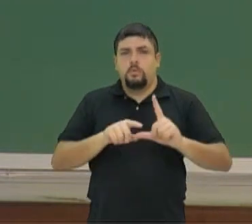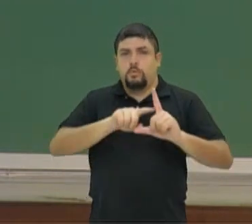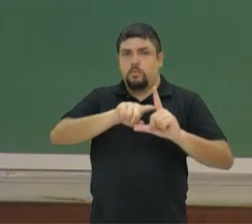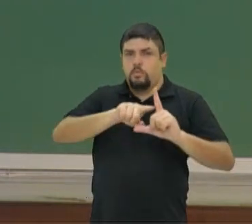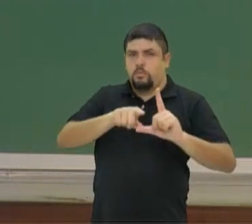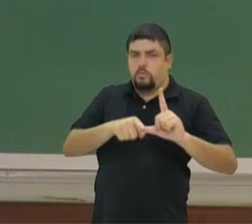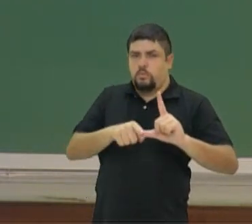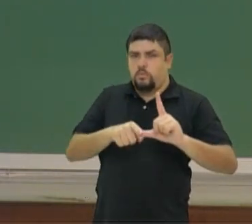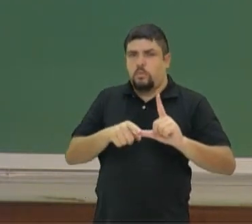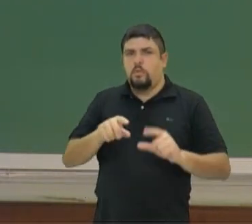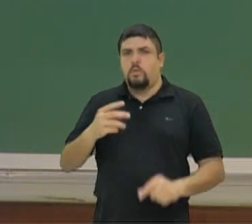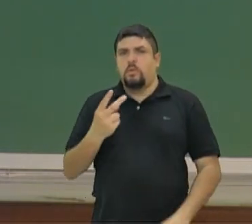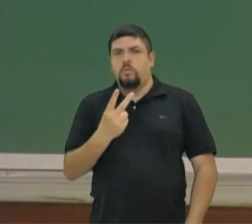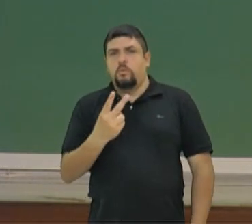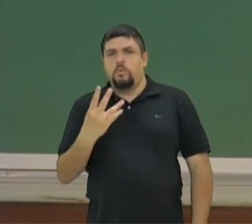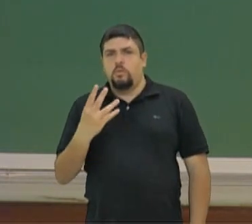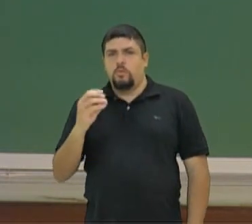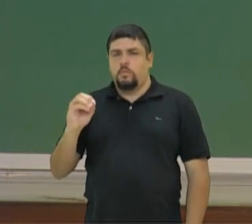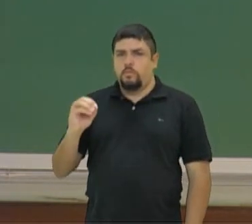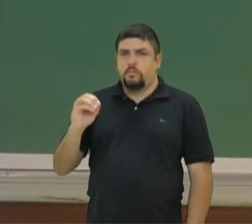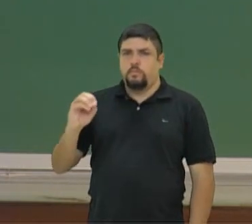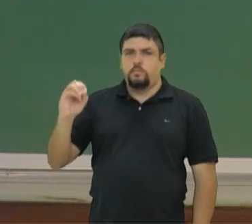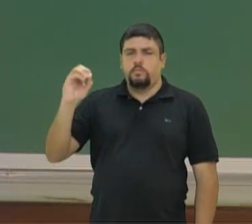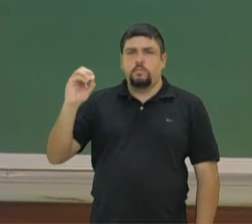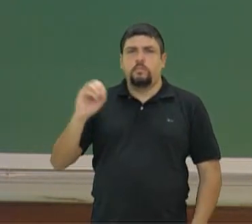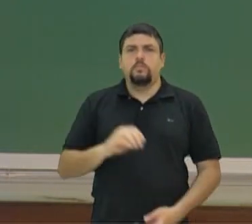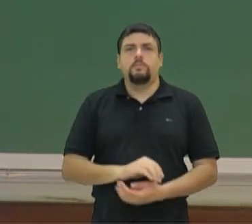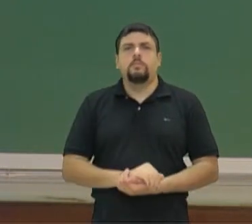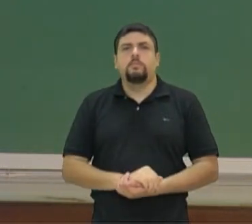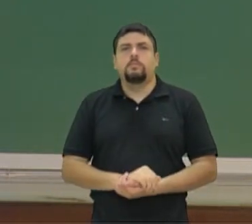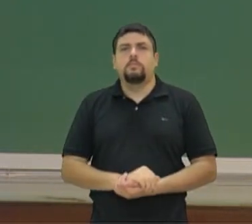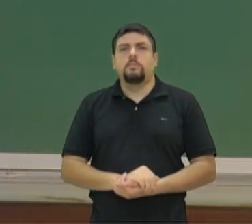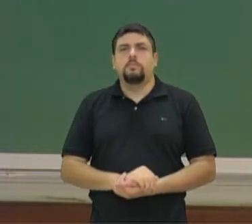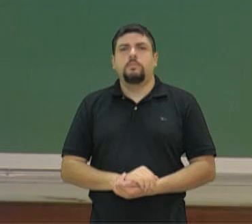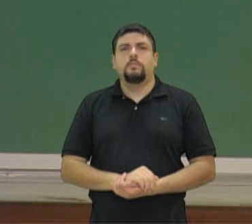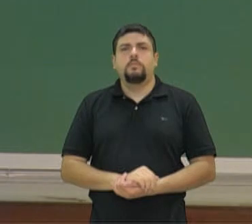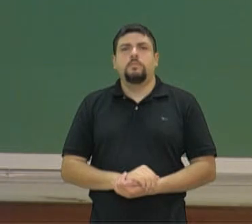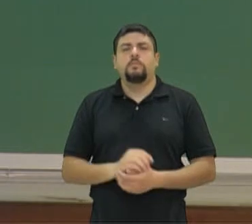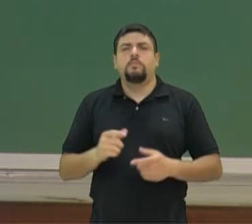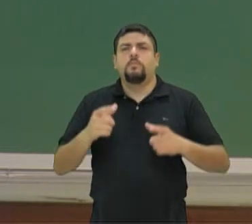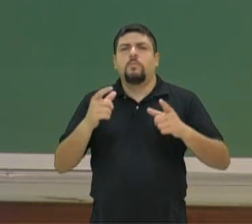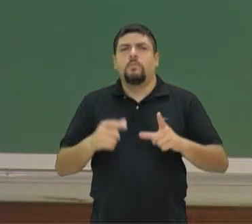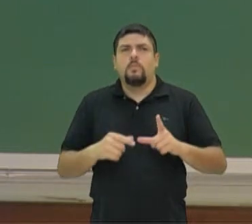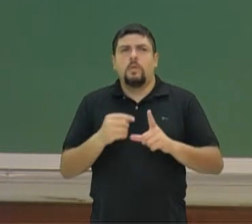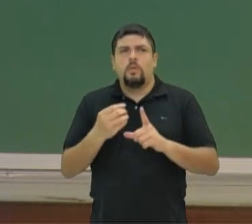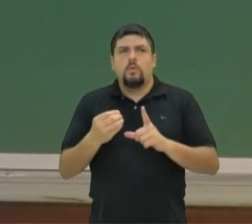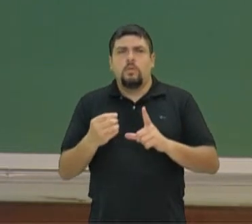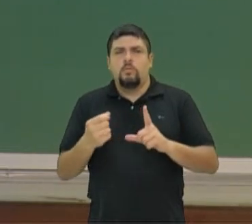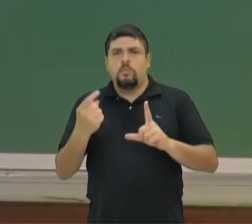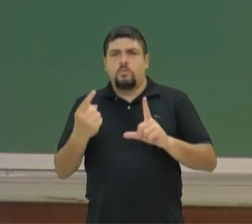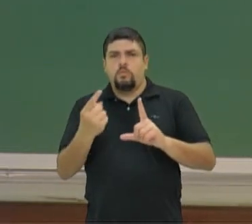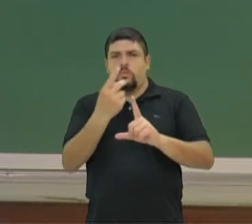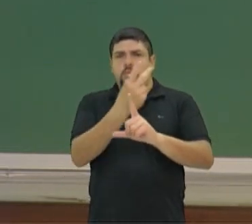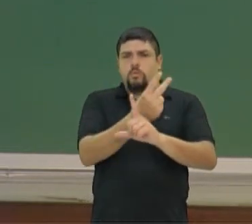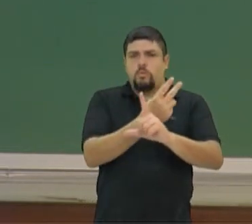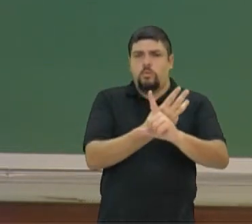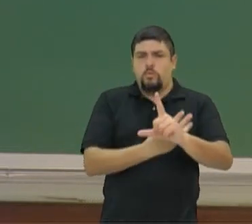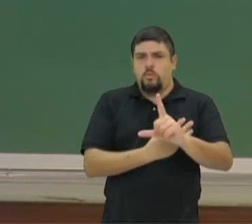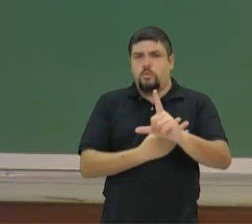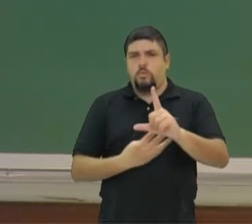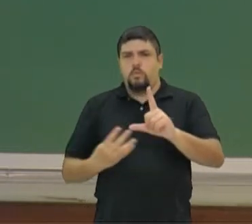Quadrante, logo, que quadrante está mesmo? Terceiro quadrante, ó. 1, 2, 3, 4.